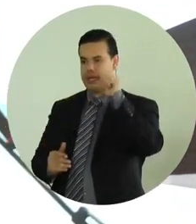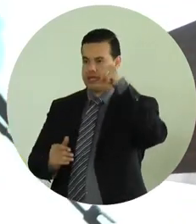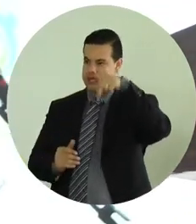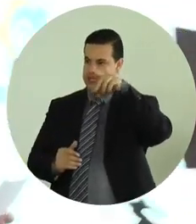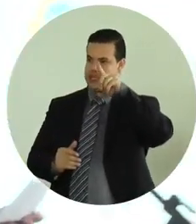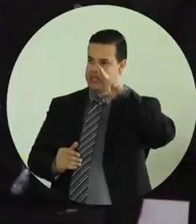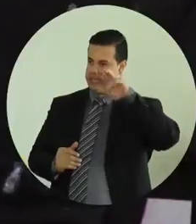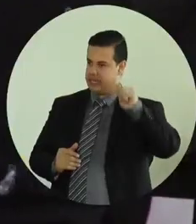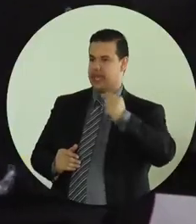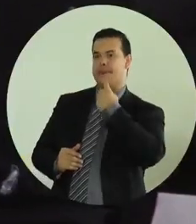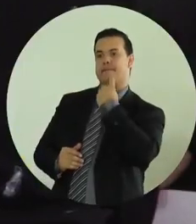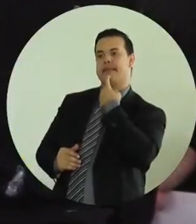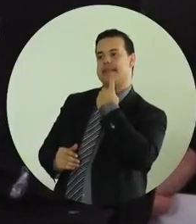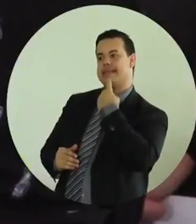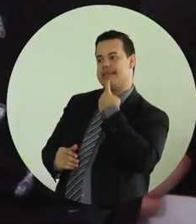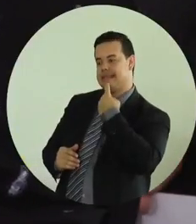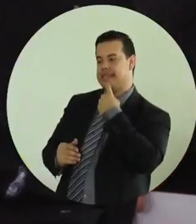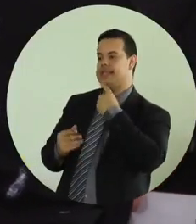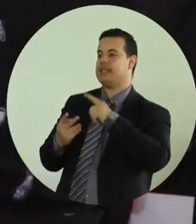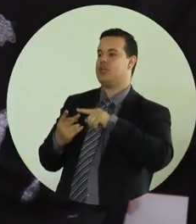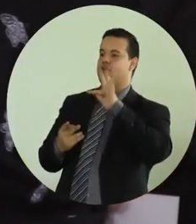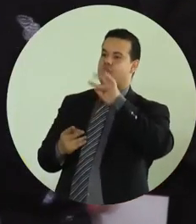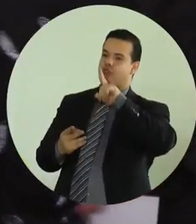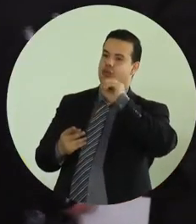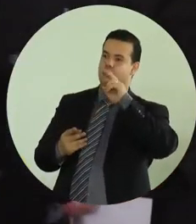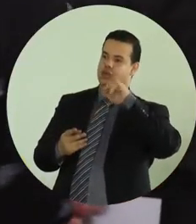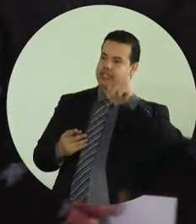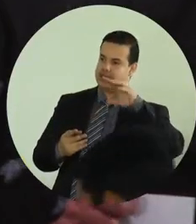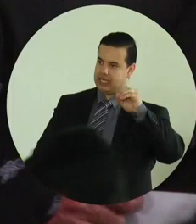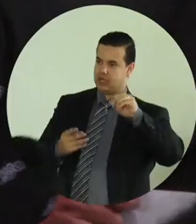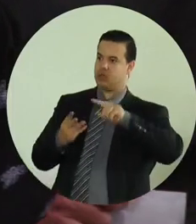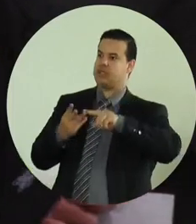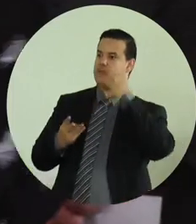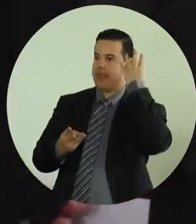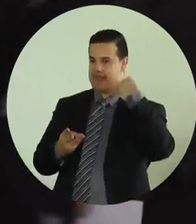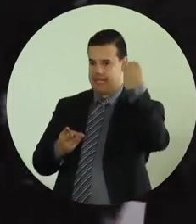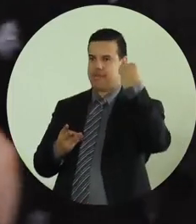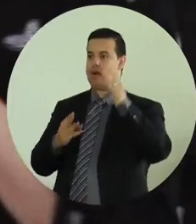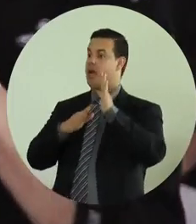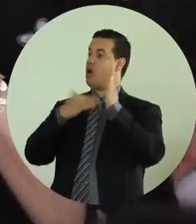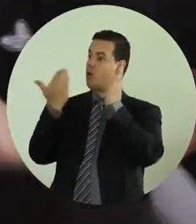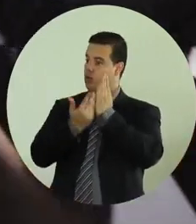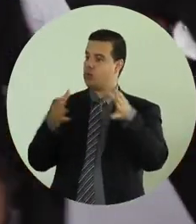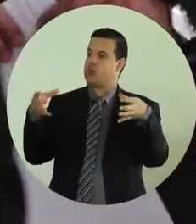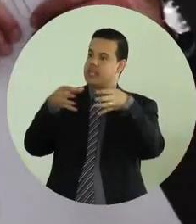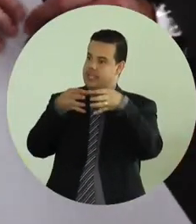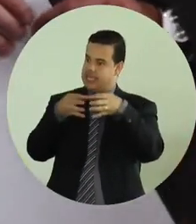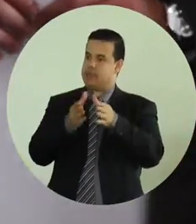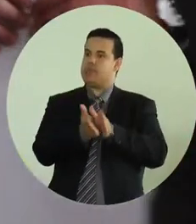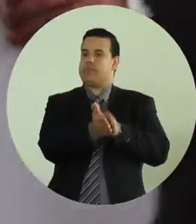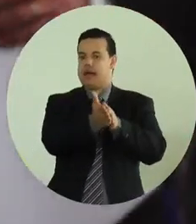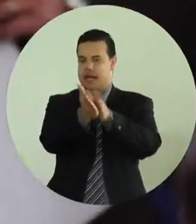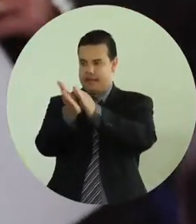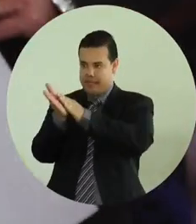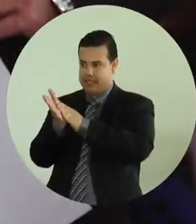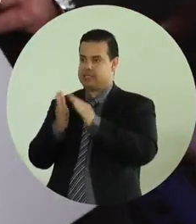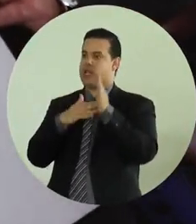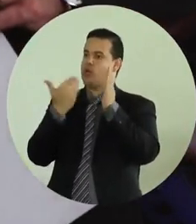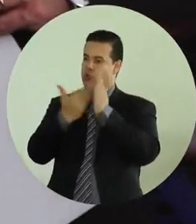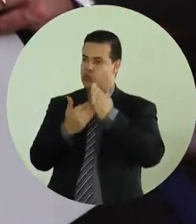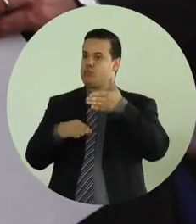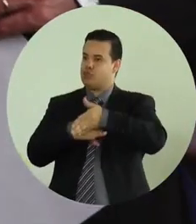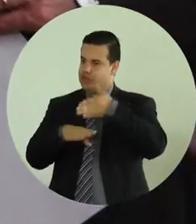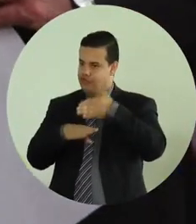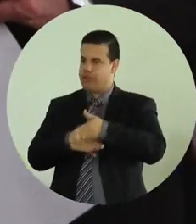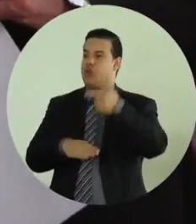o Floriano e a doutora Lina Mara, né, e a toda a equipe, enfim, parabenizar a todos os envolvidos pela realização de